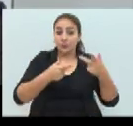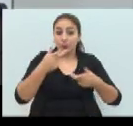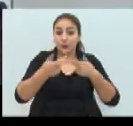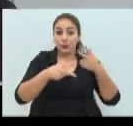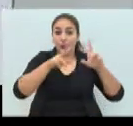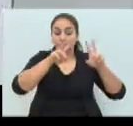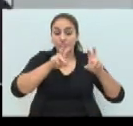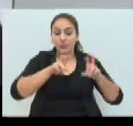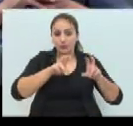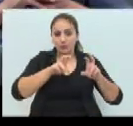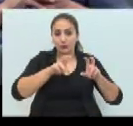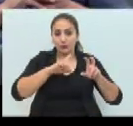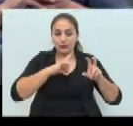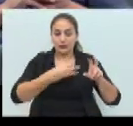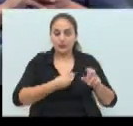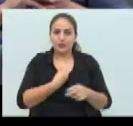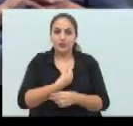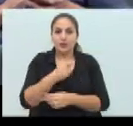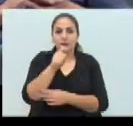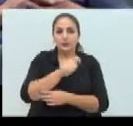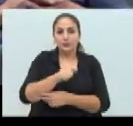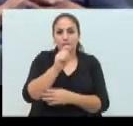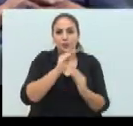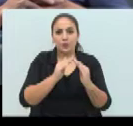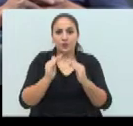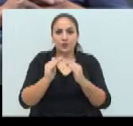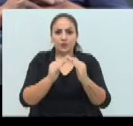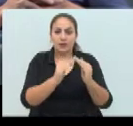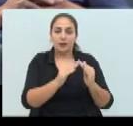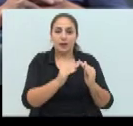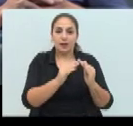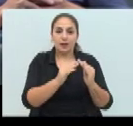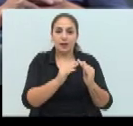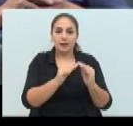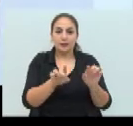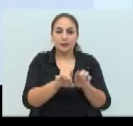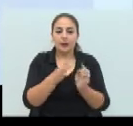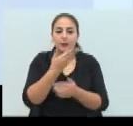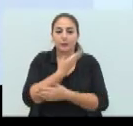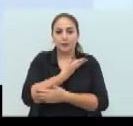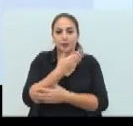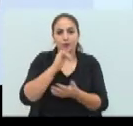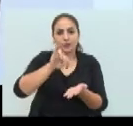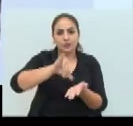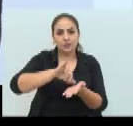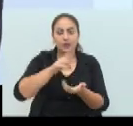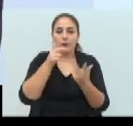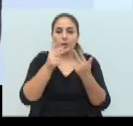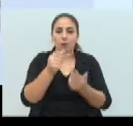sobre a passagem dele pela Associação de Moradores e Amigos do Centro. Como